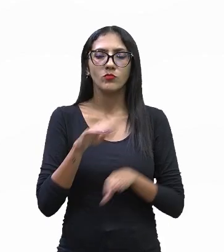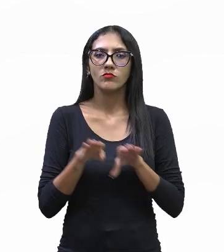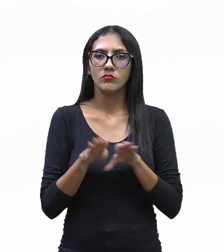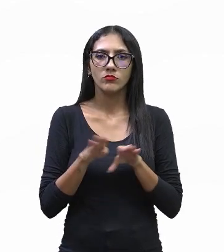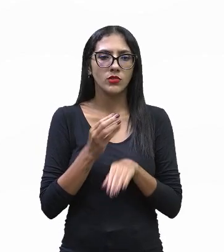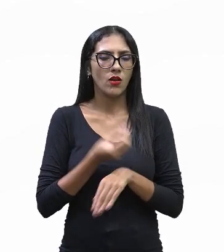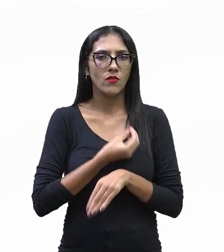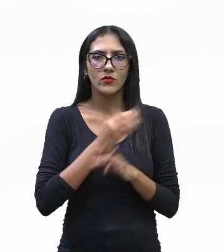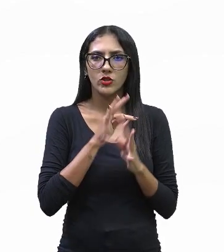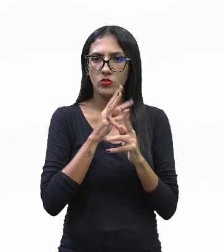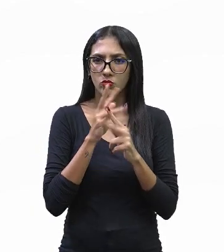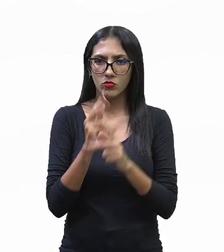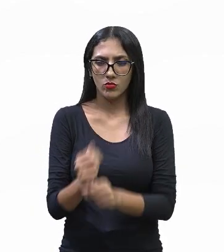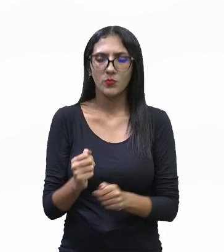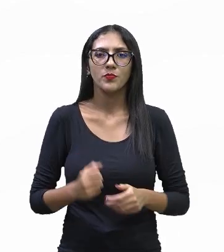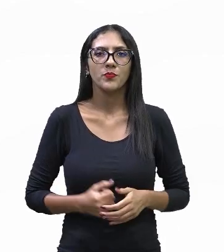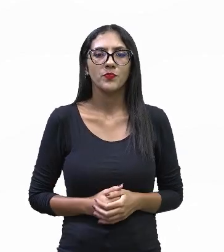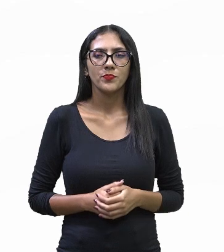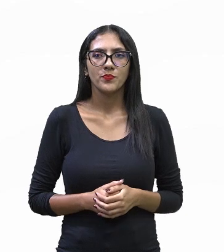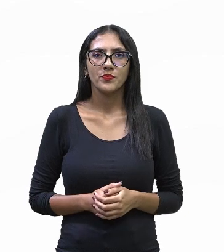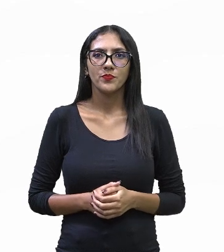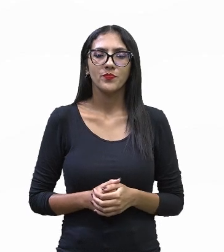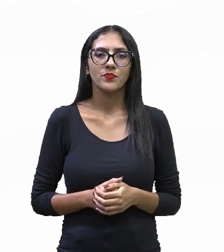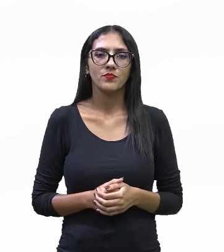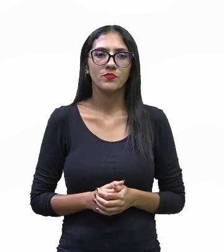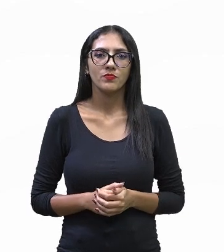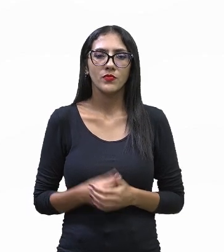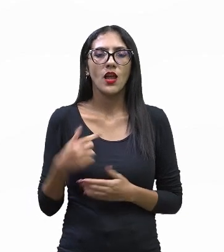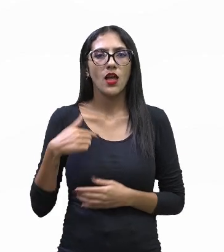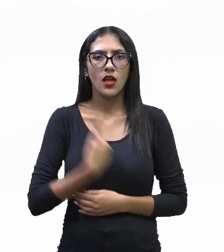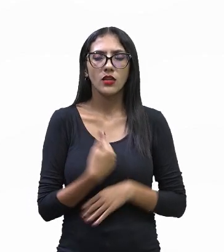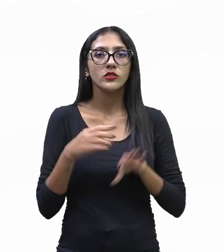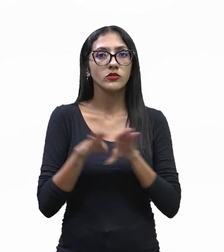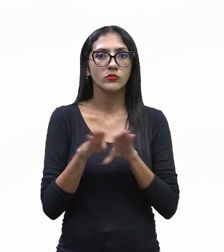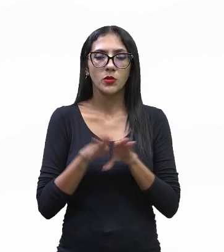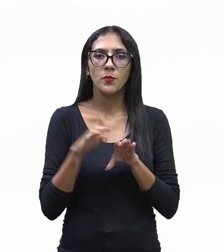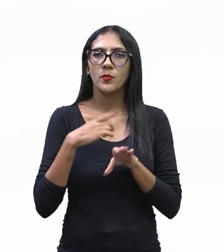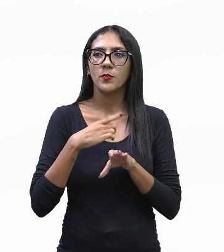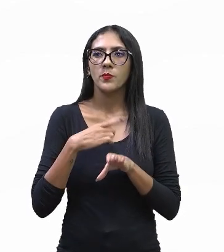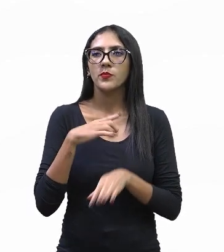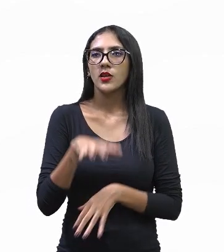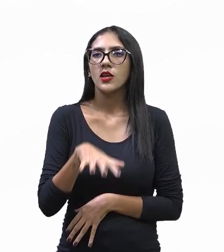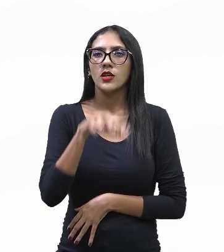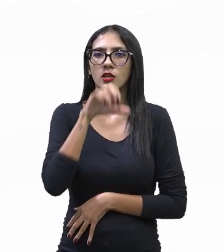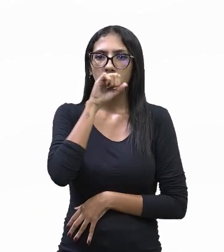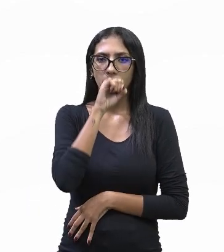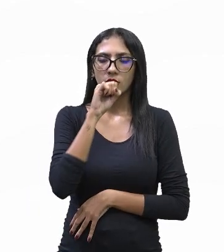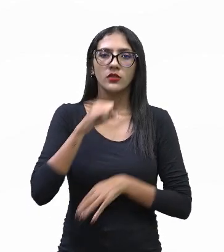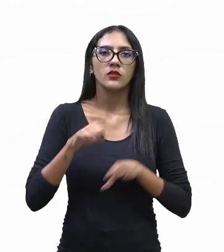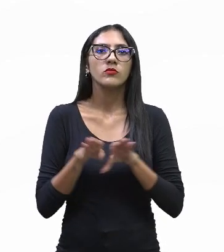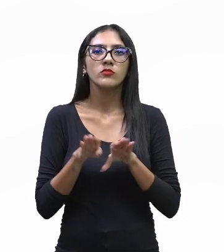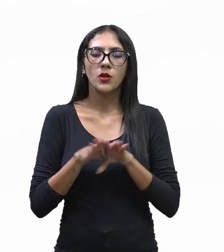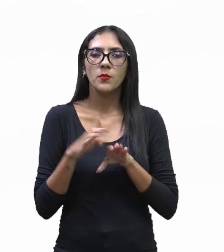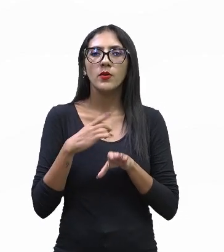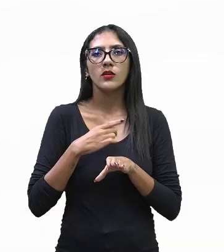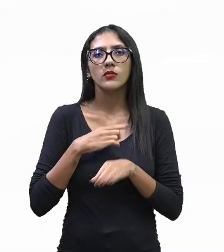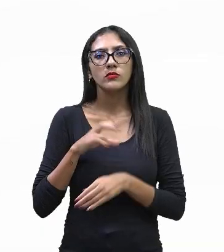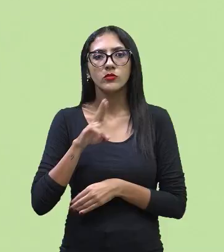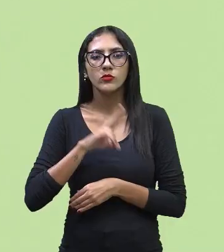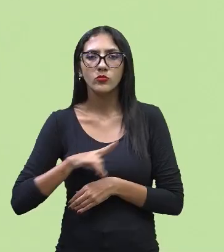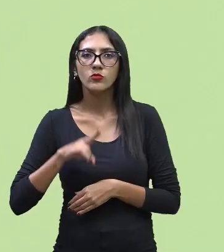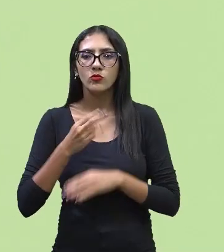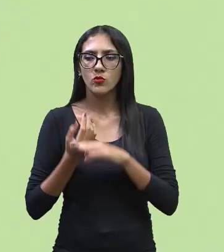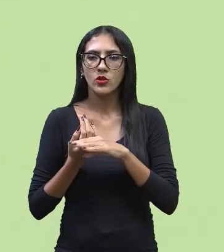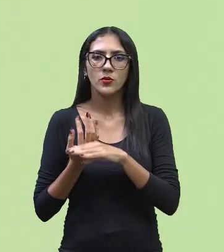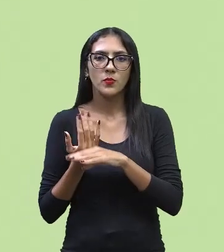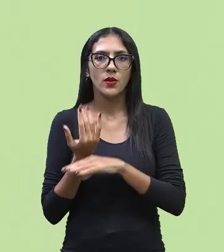vida dos seres, né? Então, à medida que a gente também respira, a gente também está